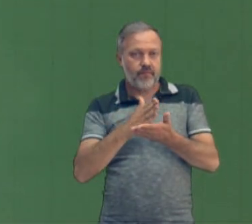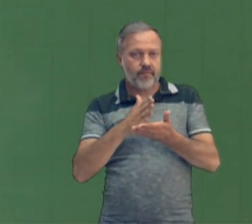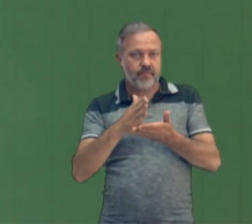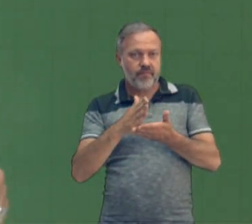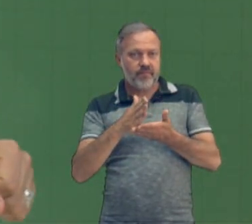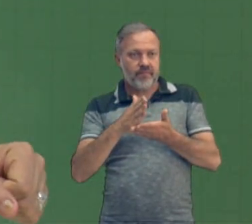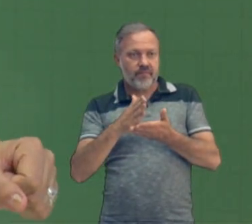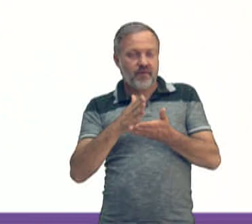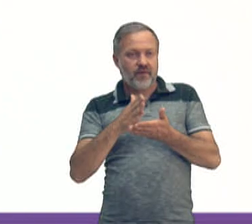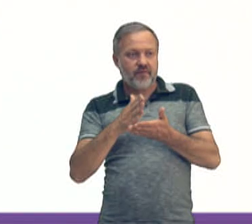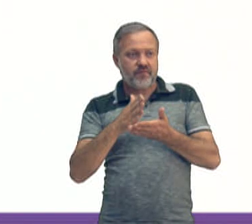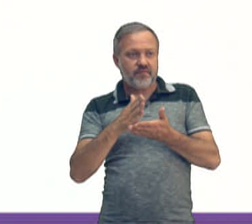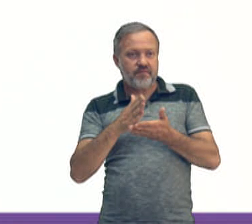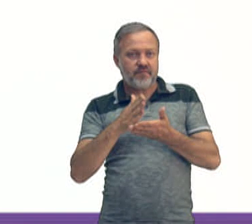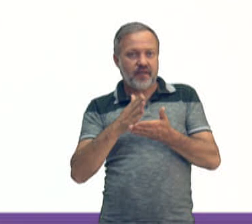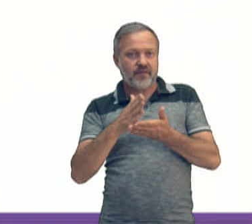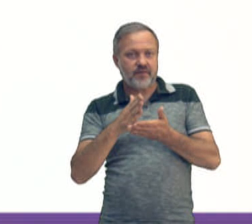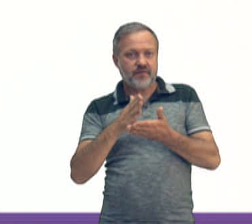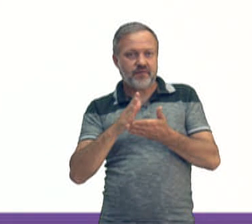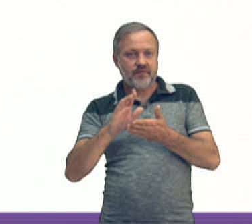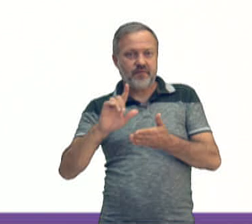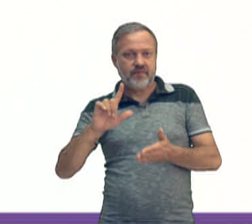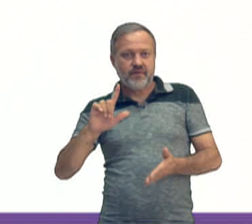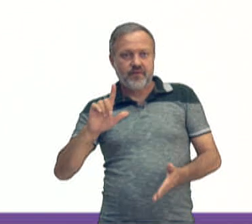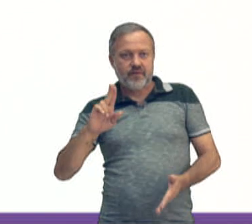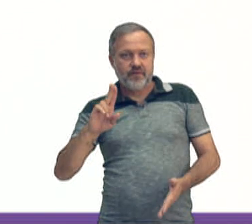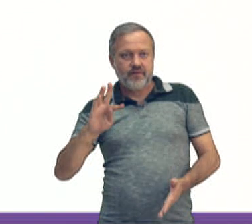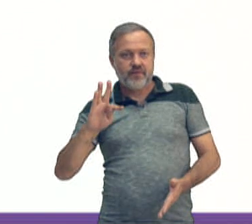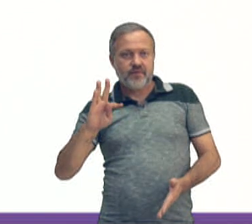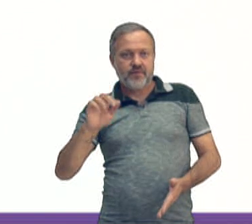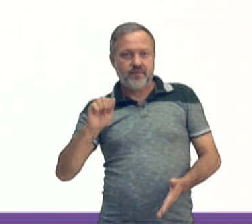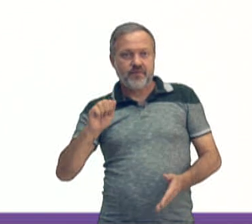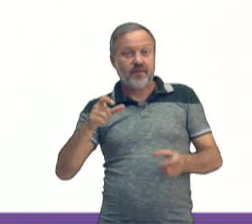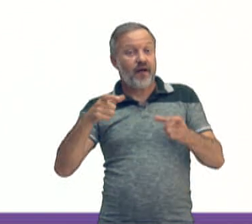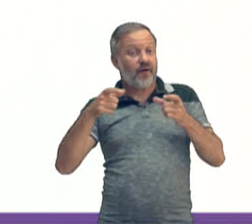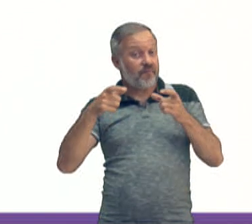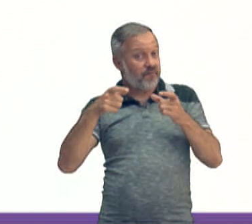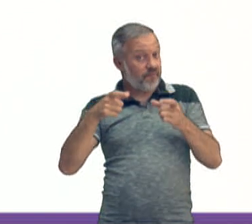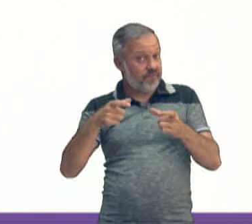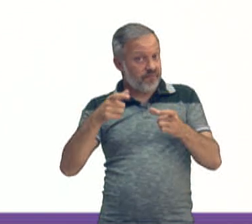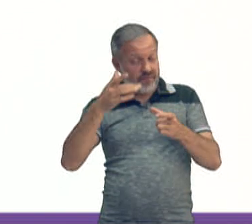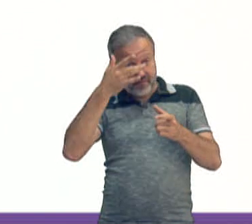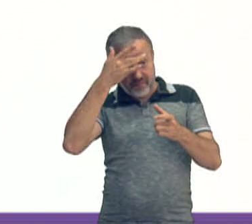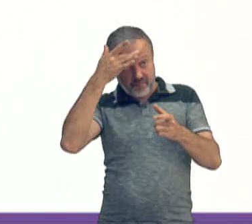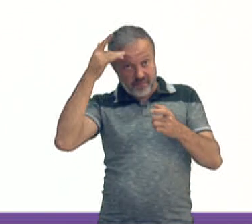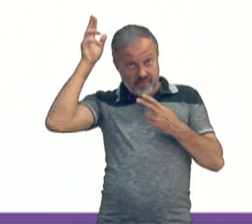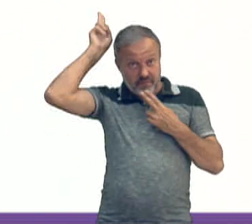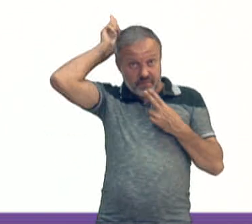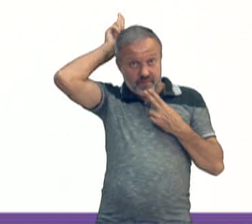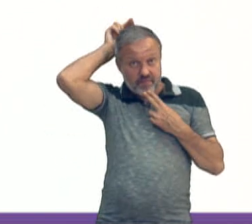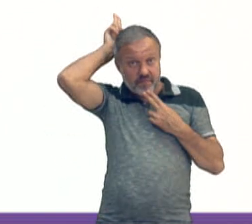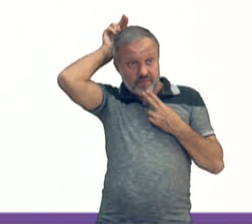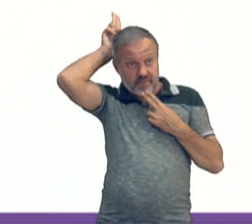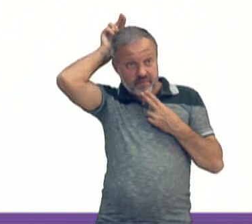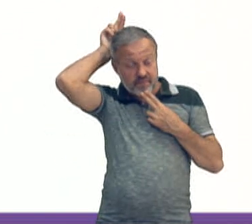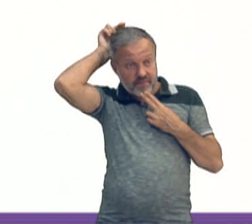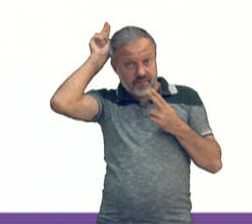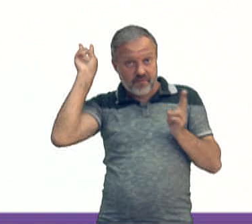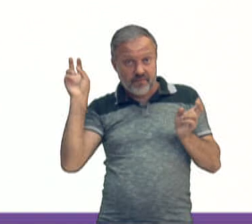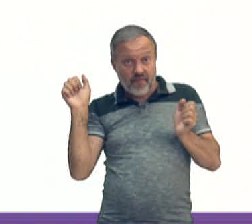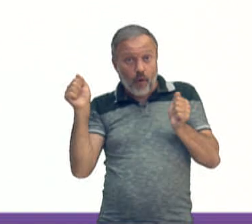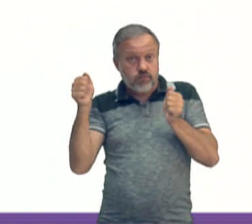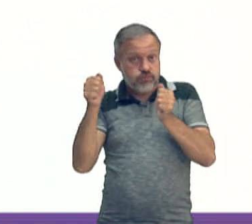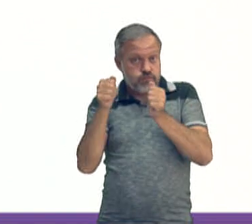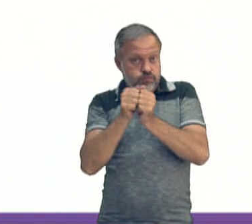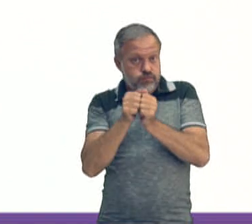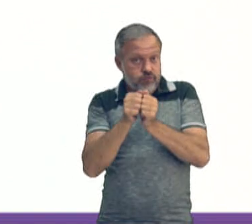luta chamada Uka-Uka, onde os guerreiros, os anfitriões do ritual, junto com os